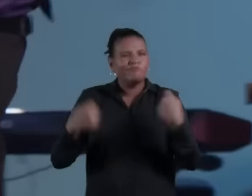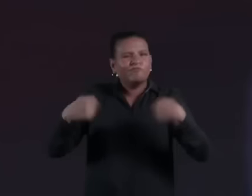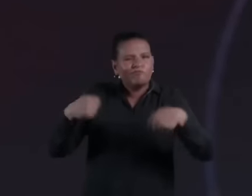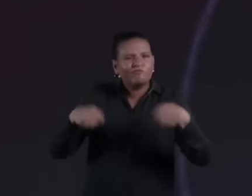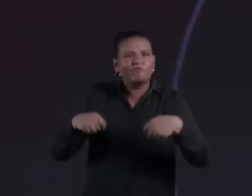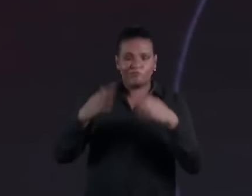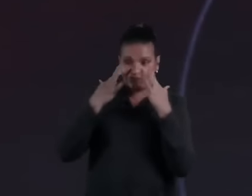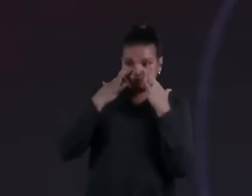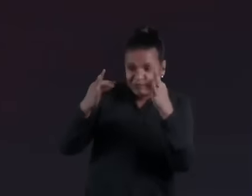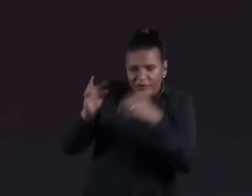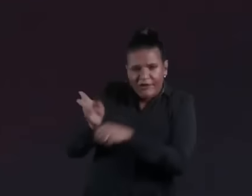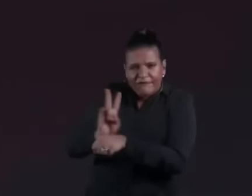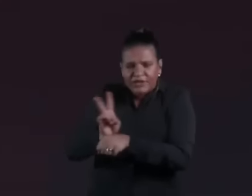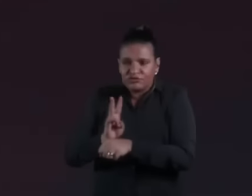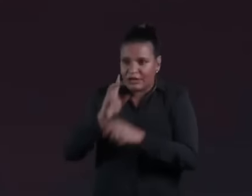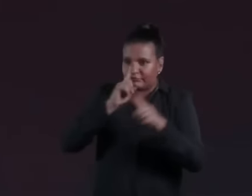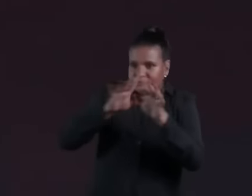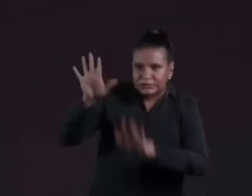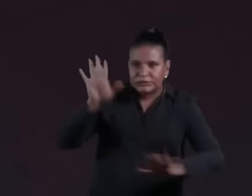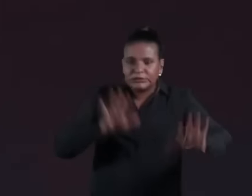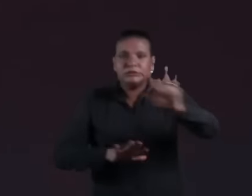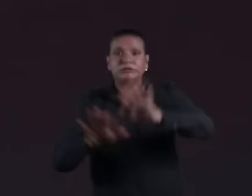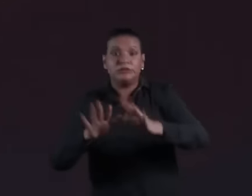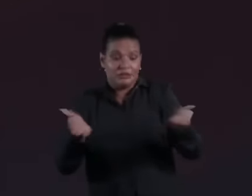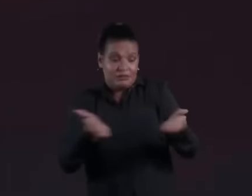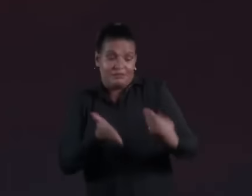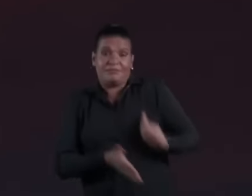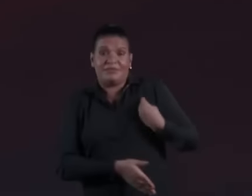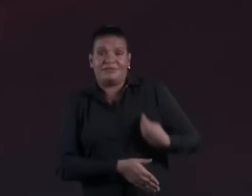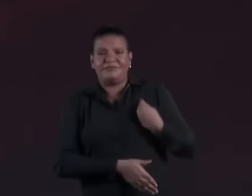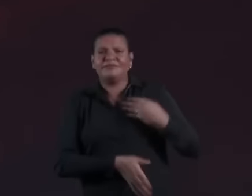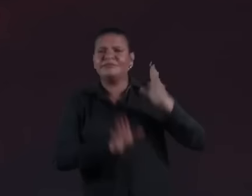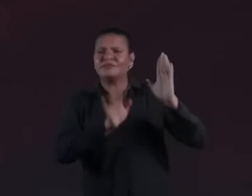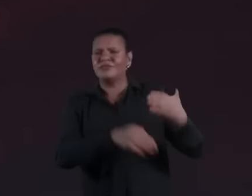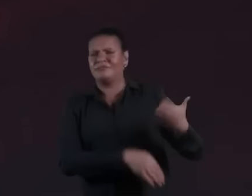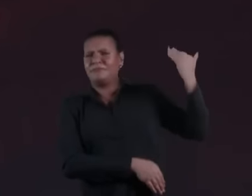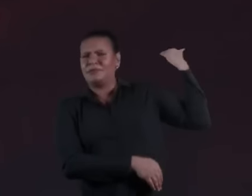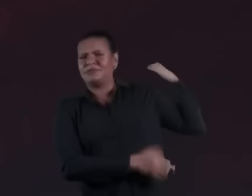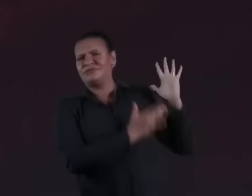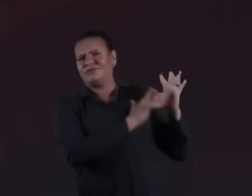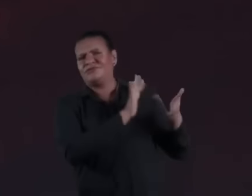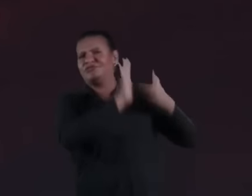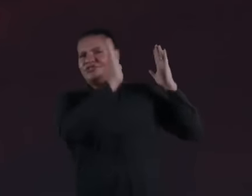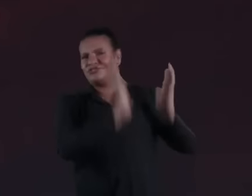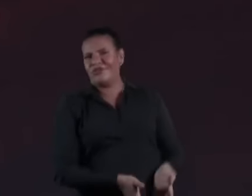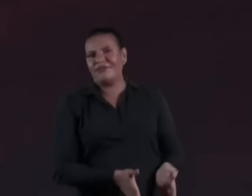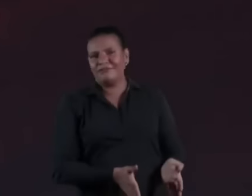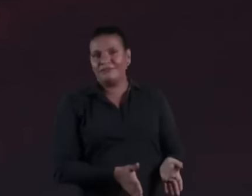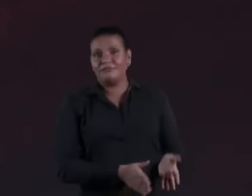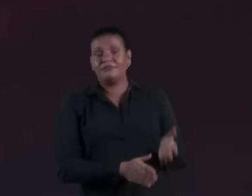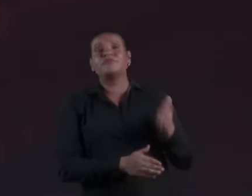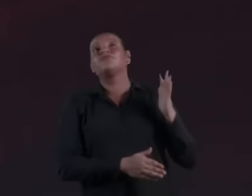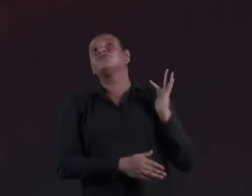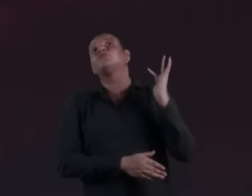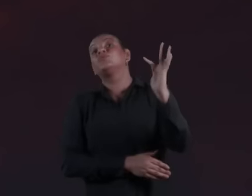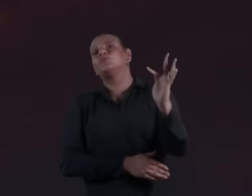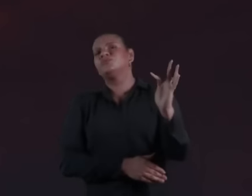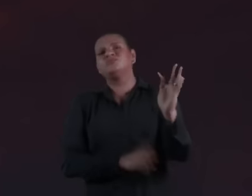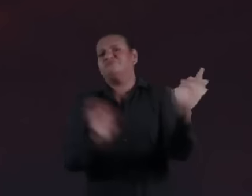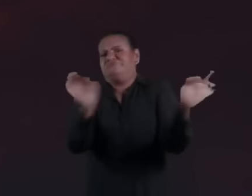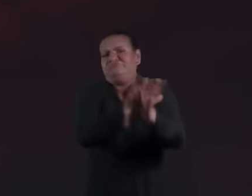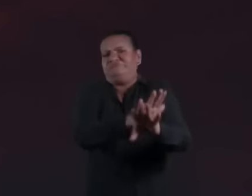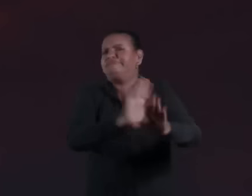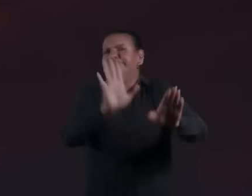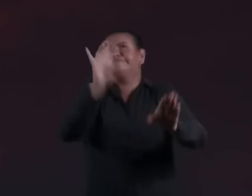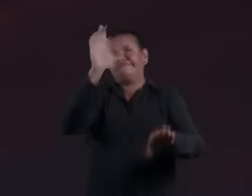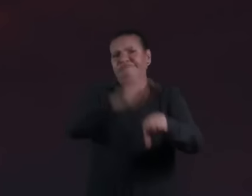com diligência ao presente porque o passado Jesus já fez a parte dele o futuro estará Consumado mas o do